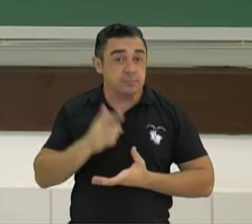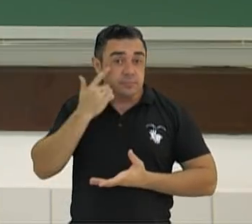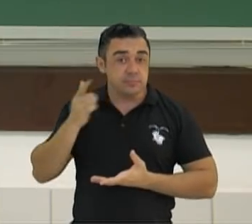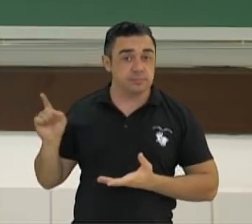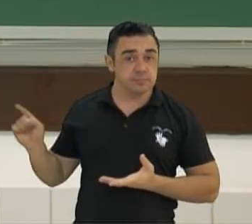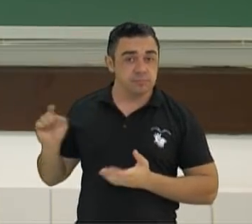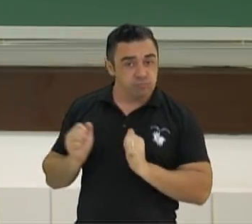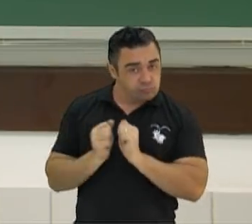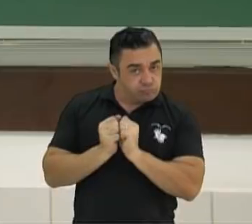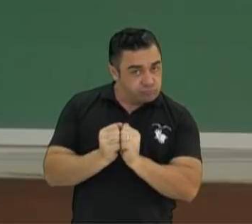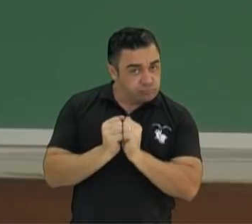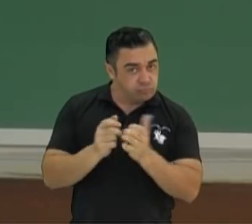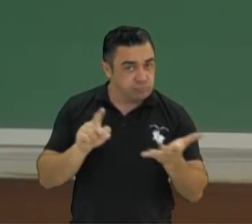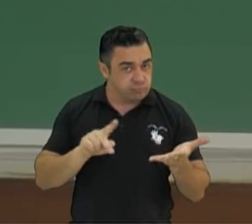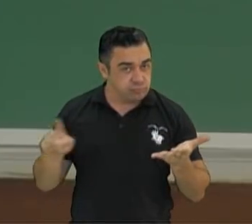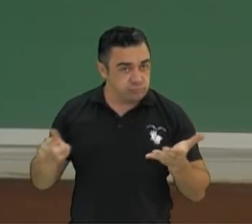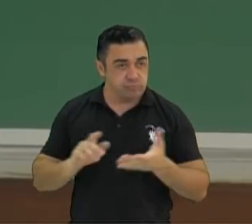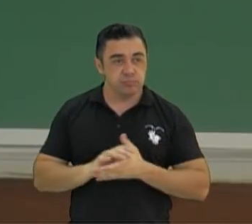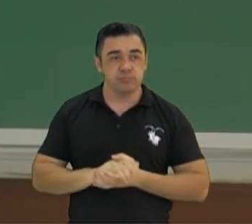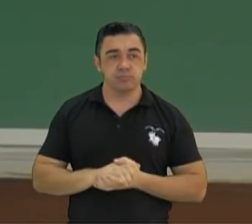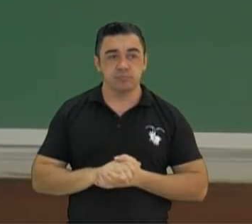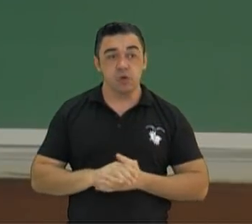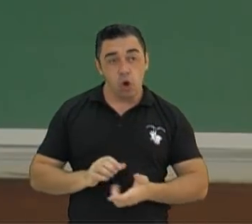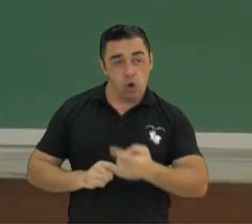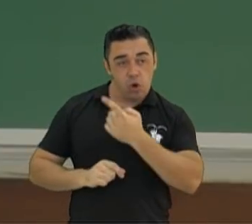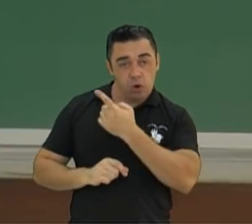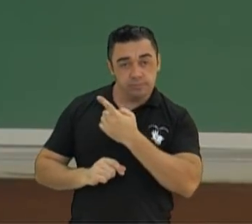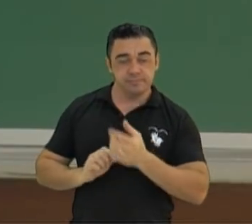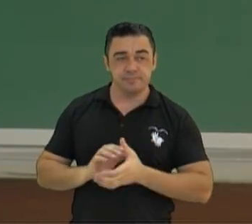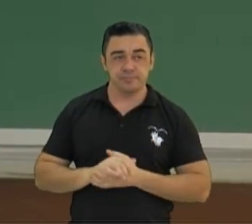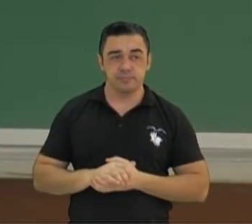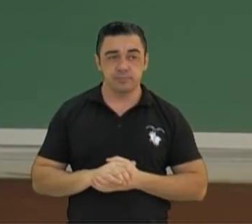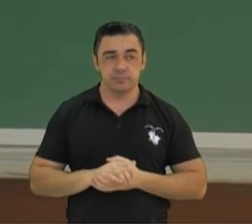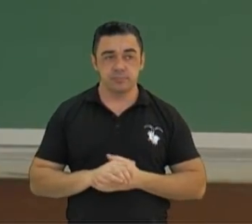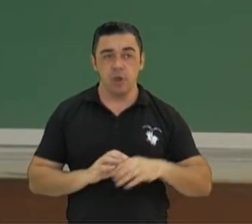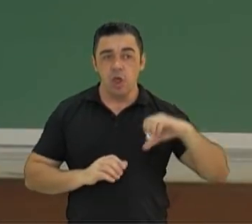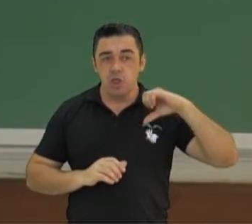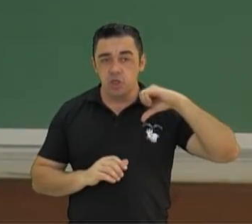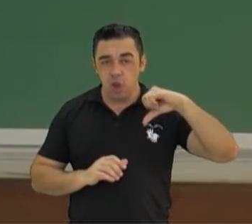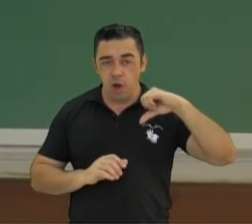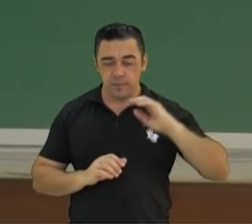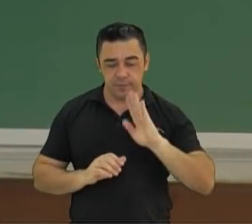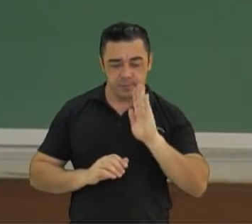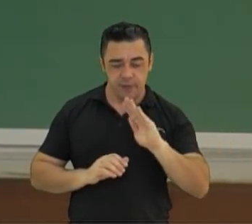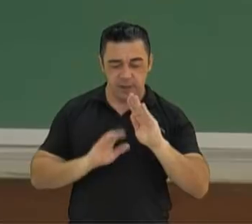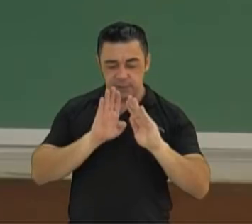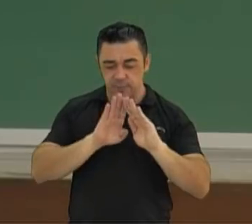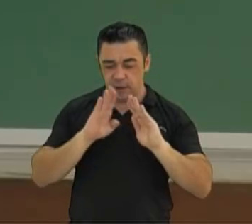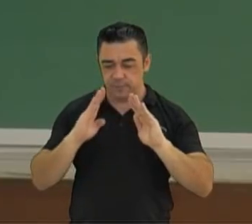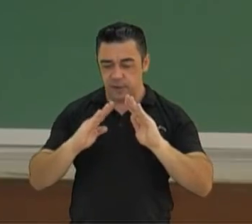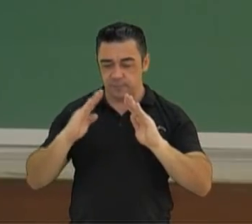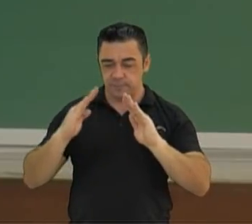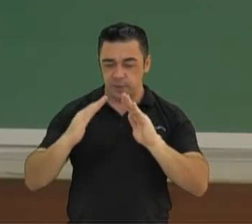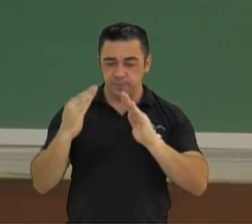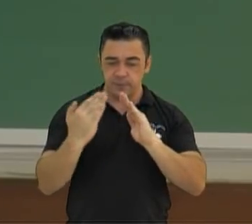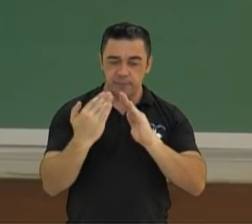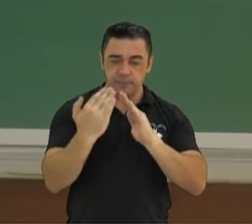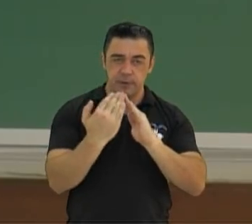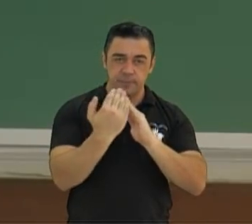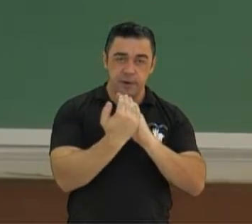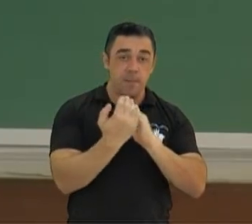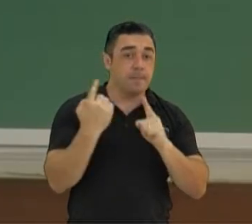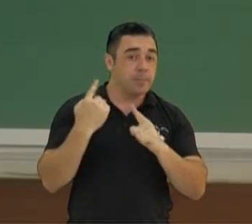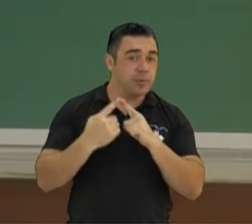Vamos olhar junto aqui com a prof, então. Olhem aqui, vamos ter 9 faces laterais. Por quê?